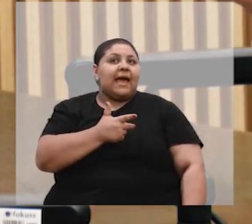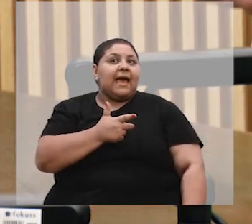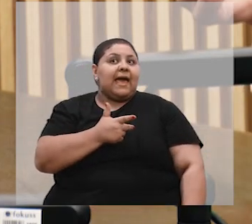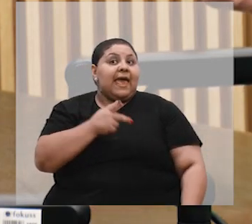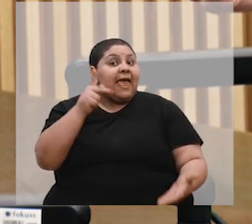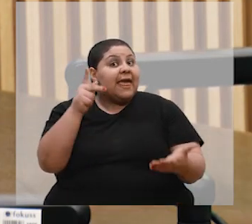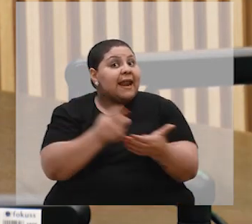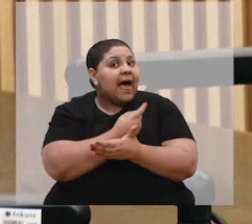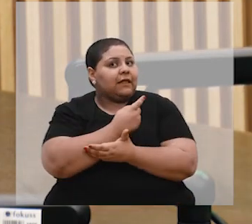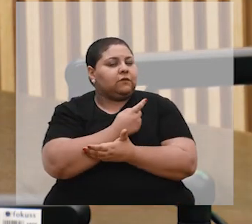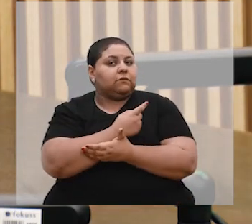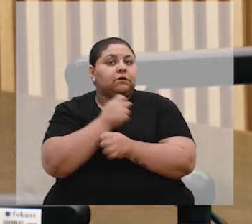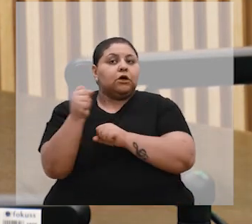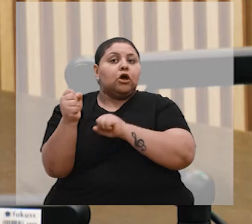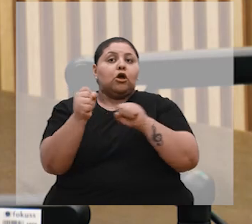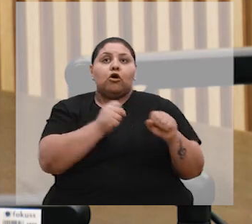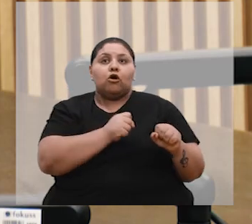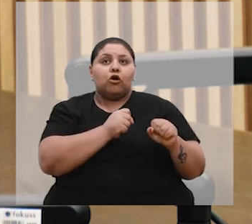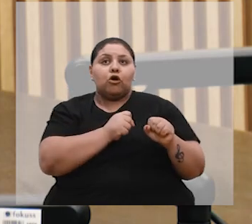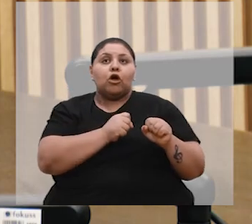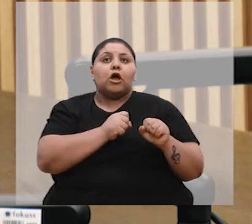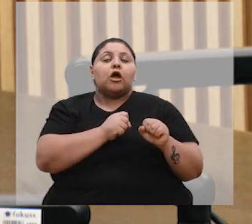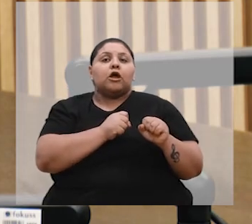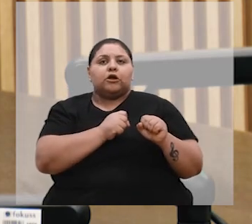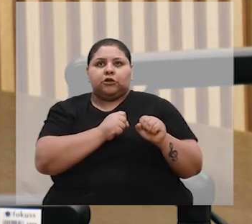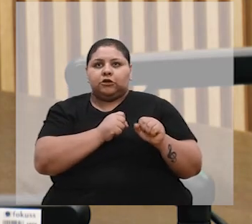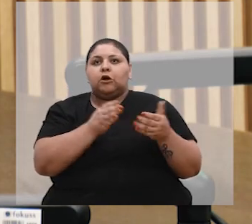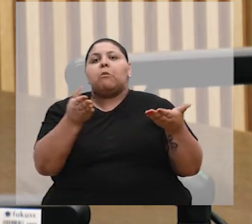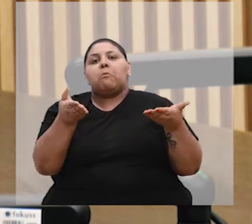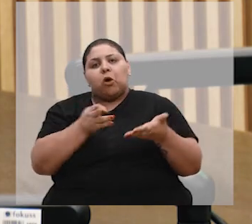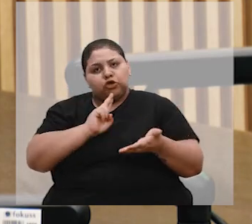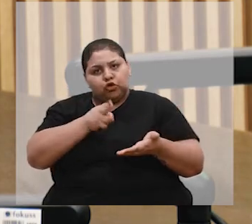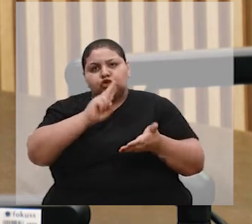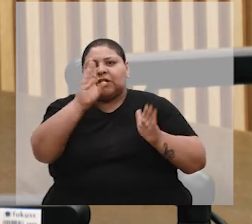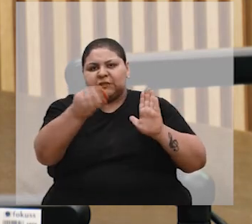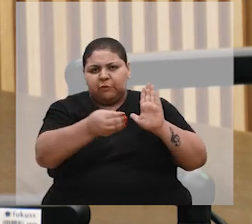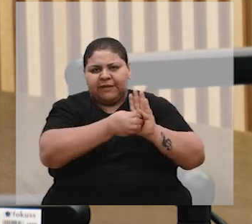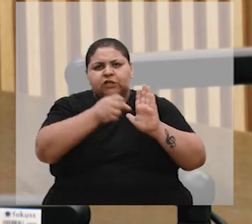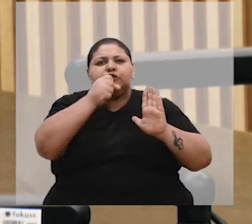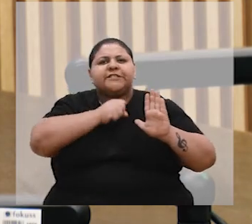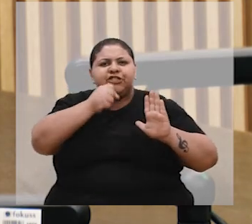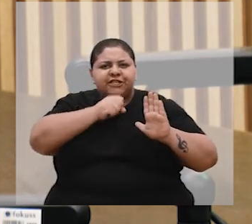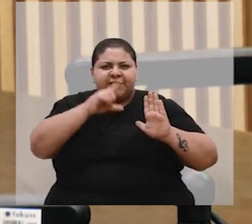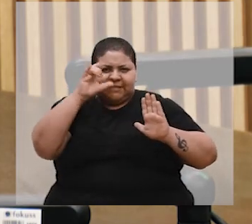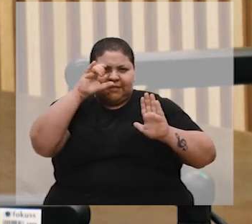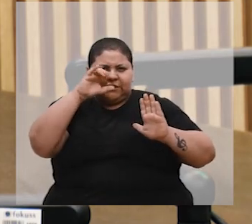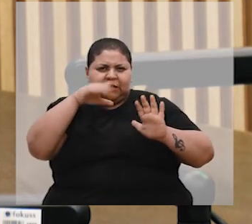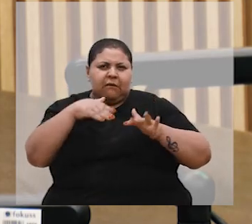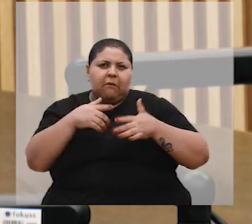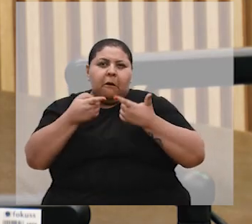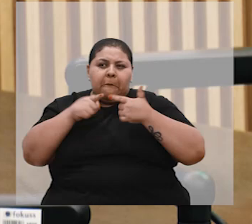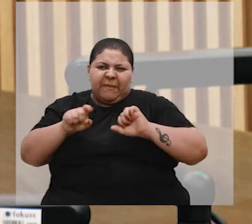proibido. Inclusive, você pode manter as publicações já colocadas na sua rede social, mas aquelas que têm